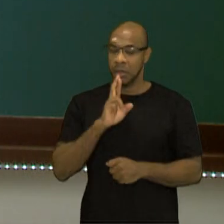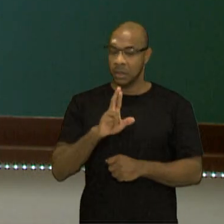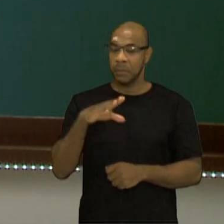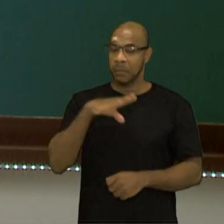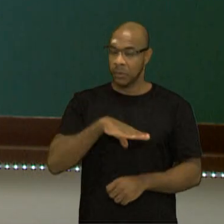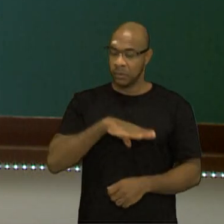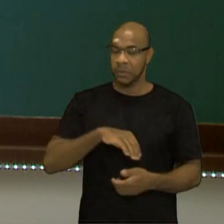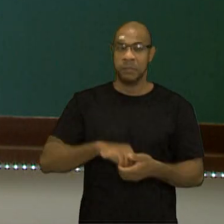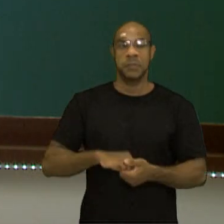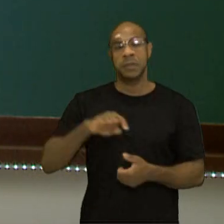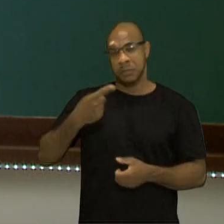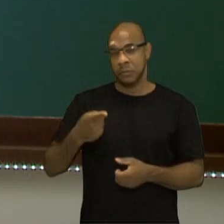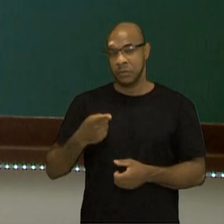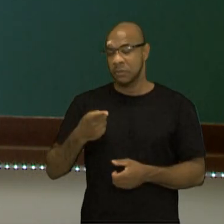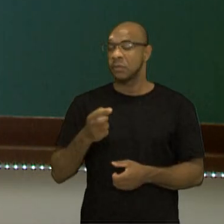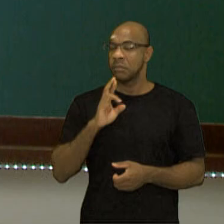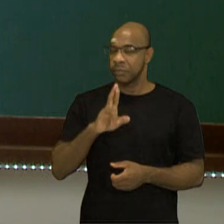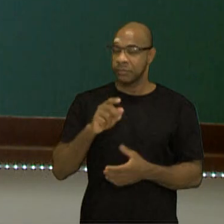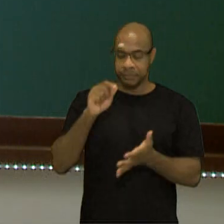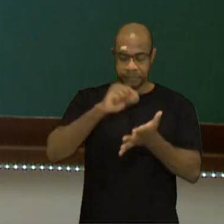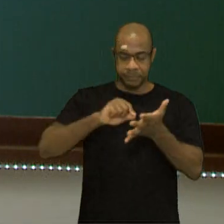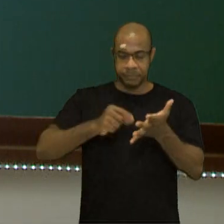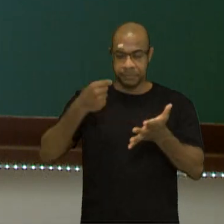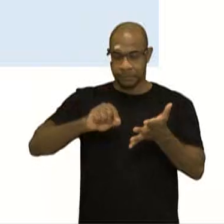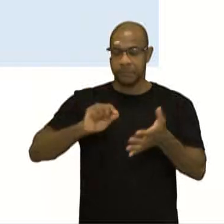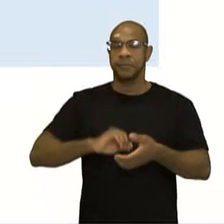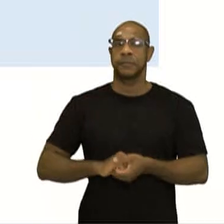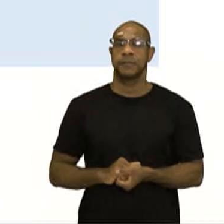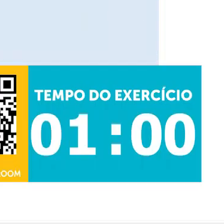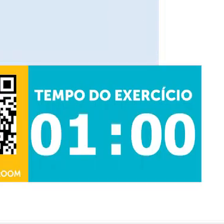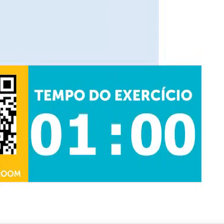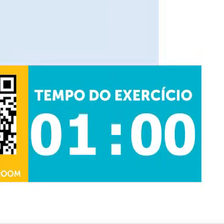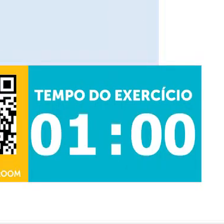português e logo, logo eu volto para a gente conferir a resposta.